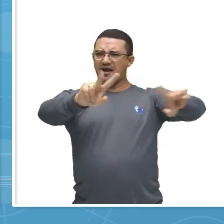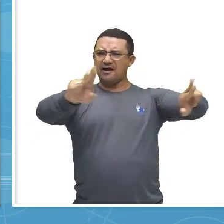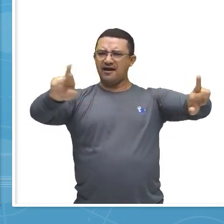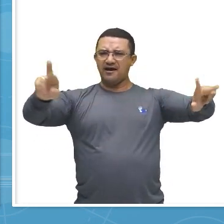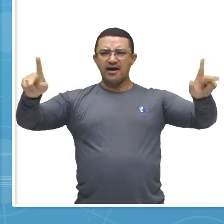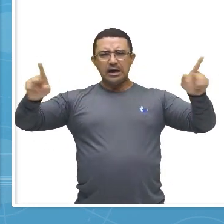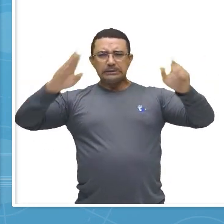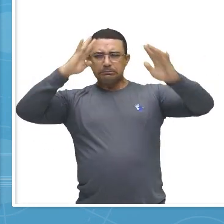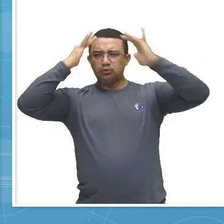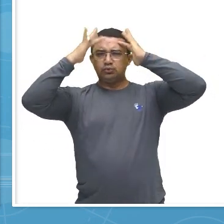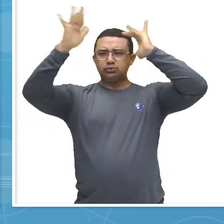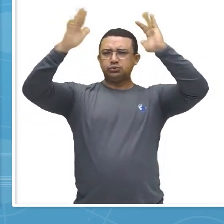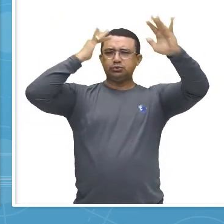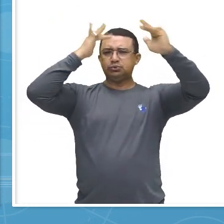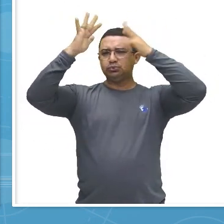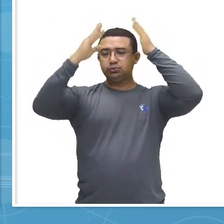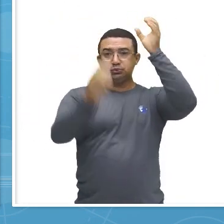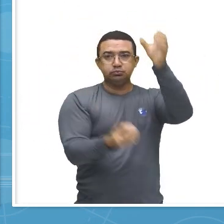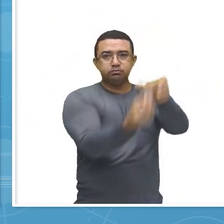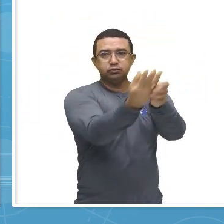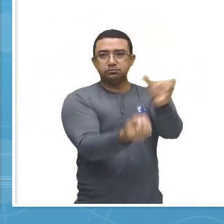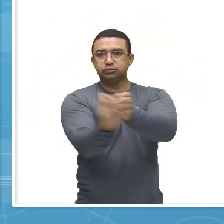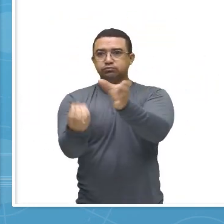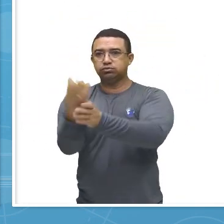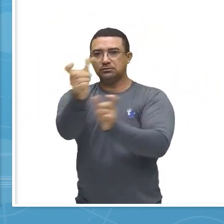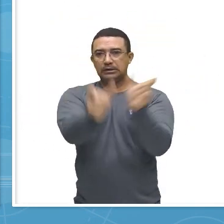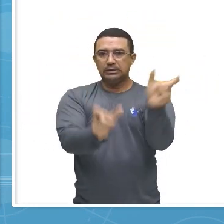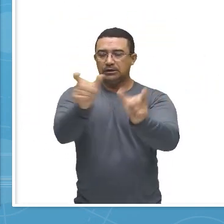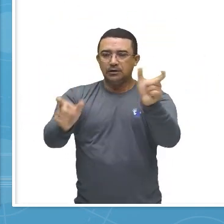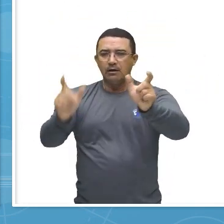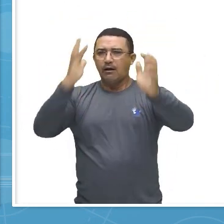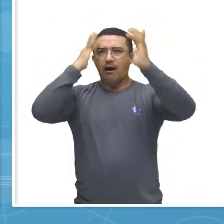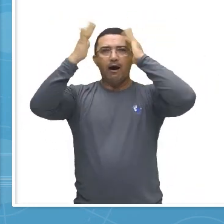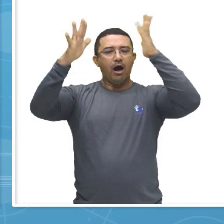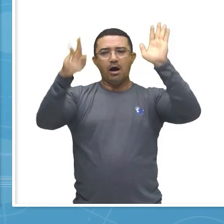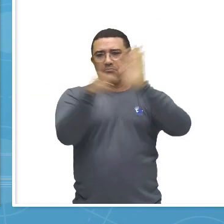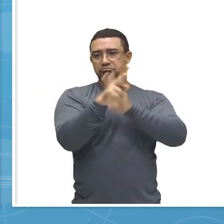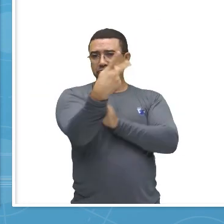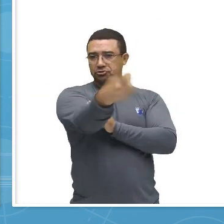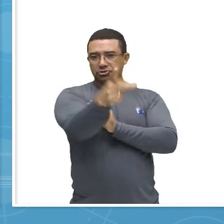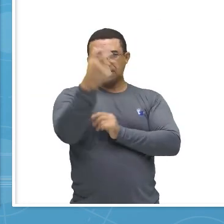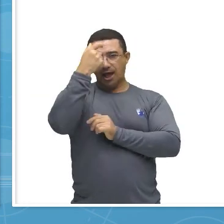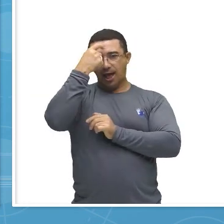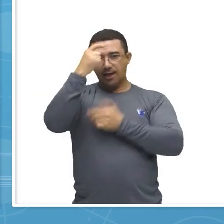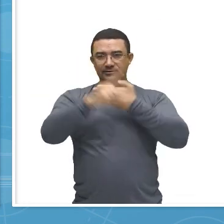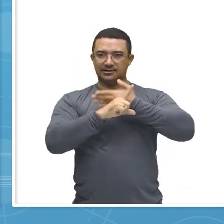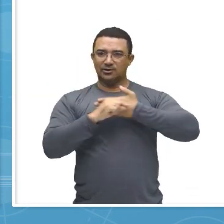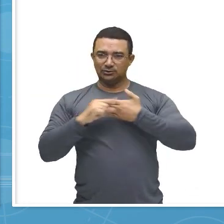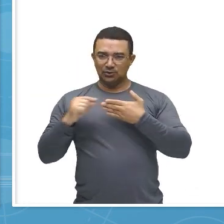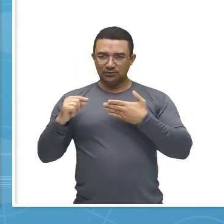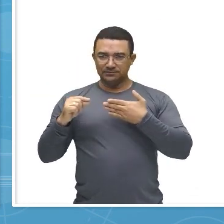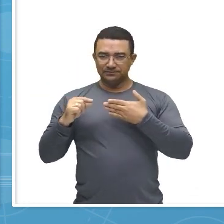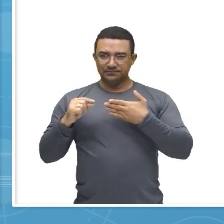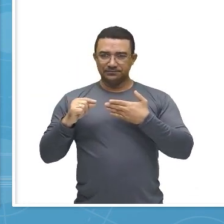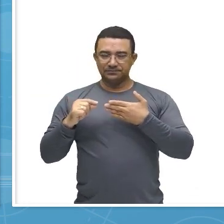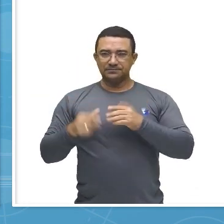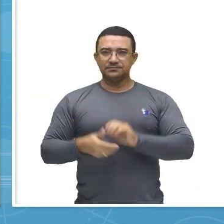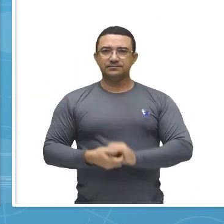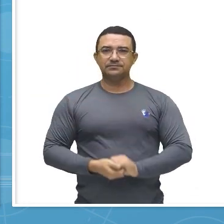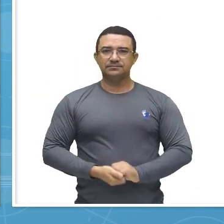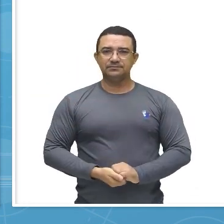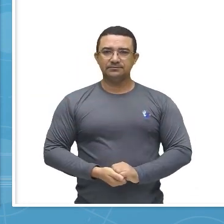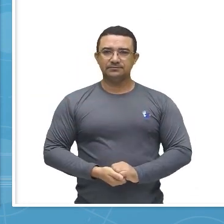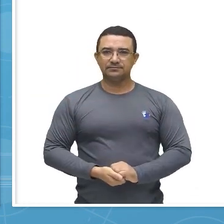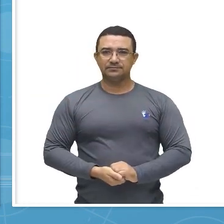de fantasia ou de imaginação. Olha só, isso tudo sai da cabeça do autor do conto. Muito